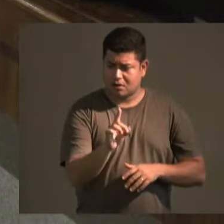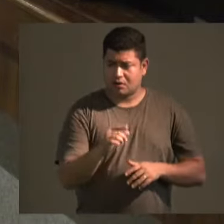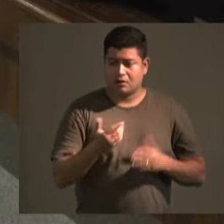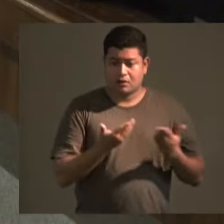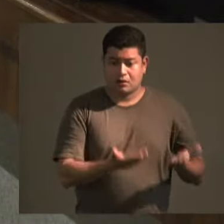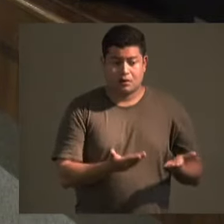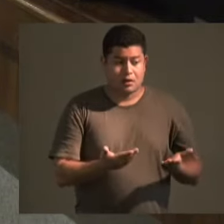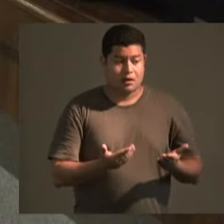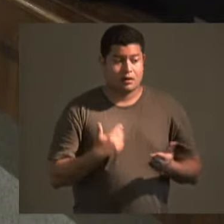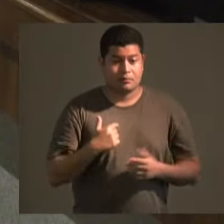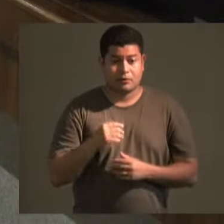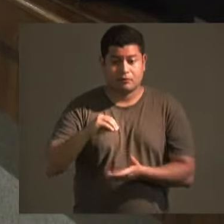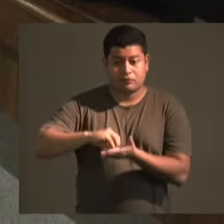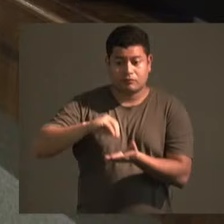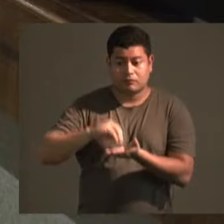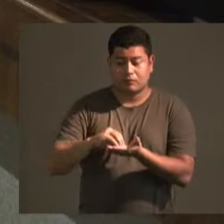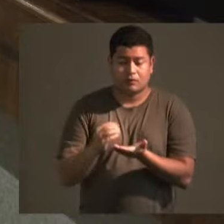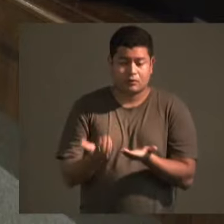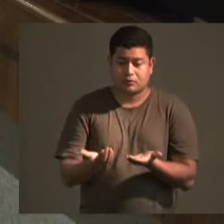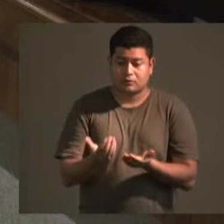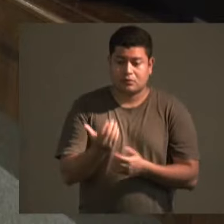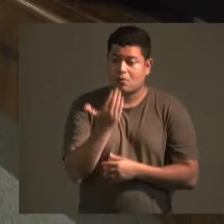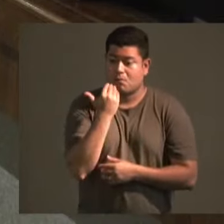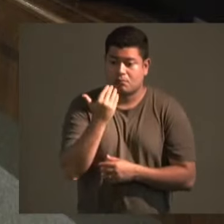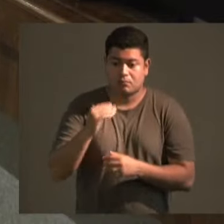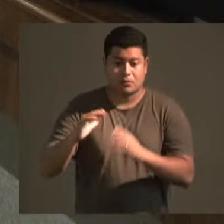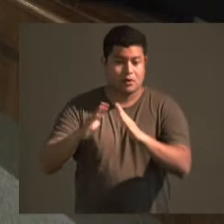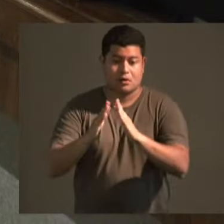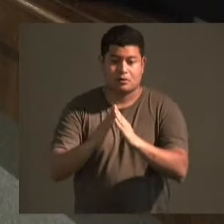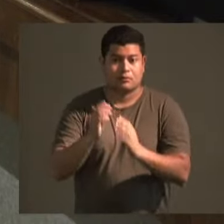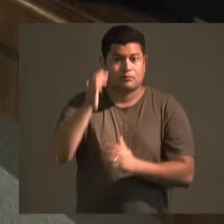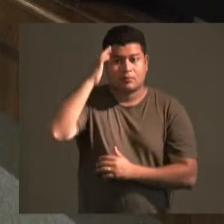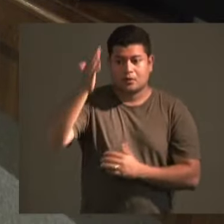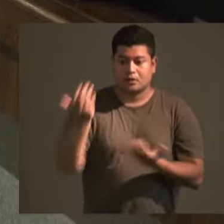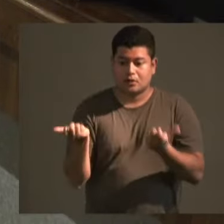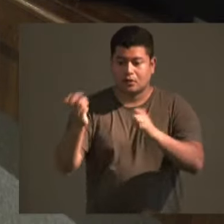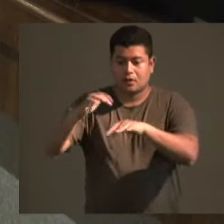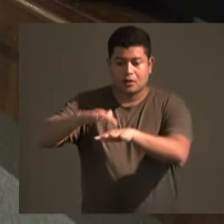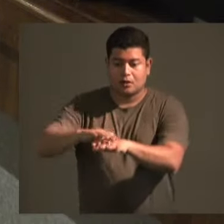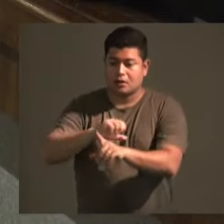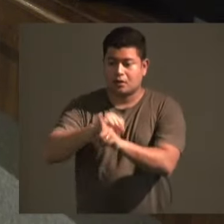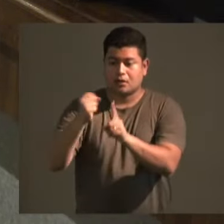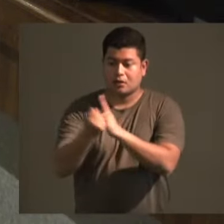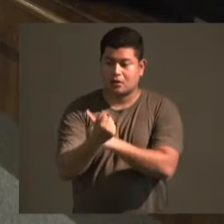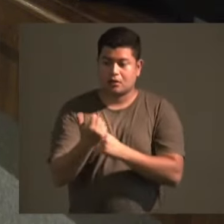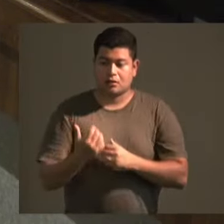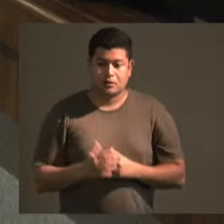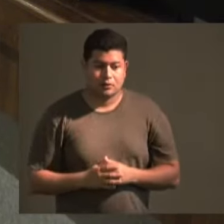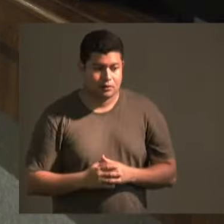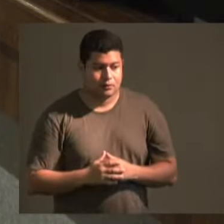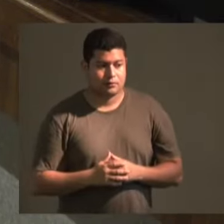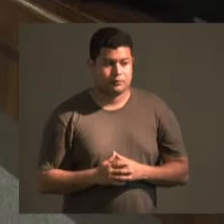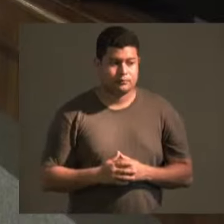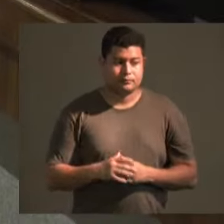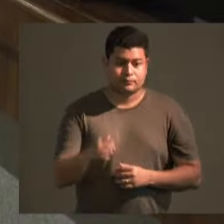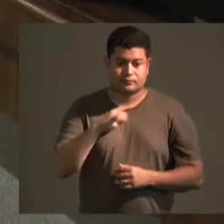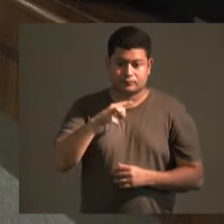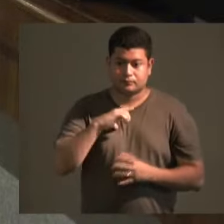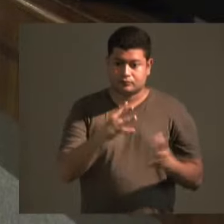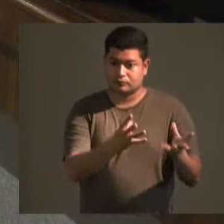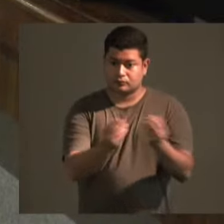vezes, inserida, né, na sociedade, é, com, né, assim, é, ter escolaridade. Então, assim, tem muitas pessoas